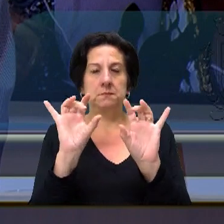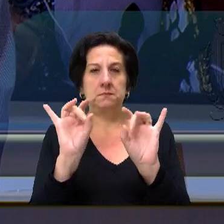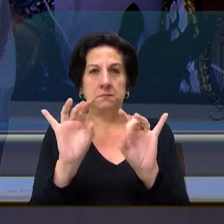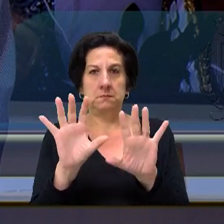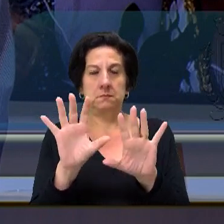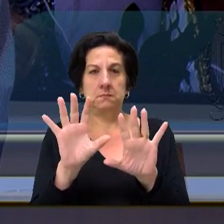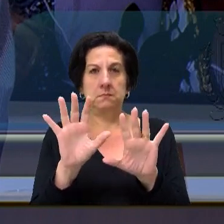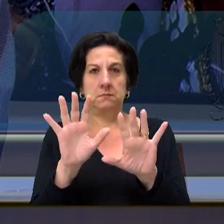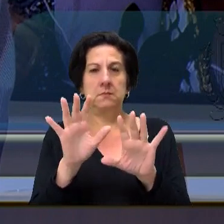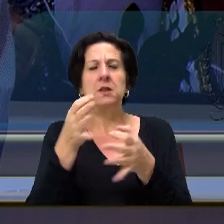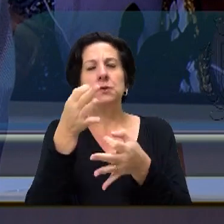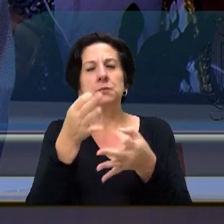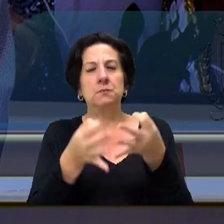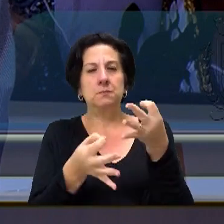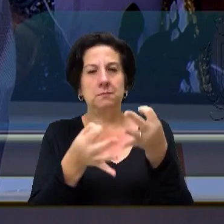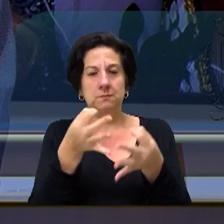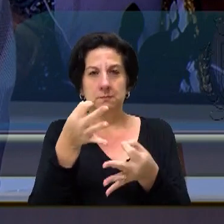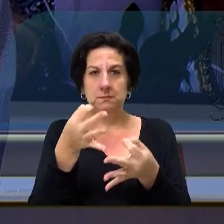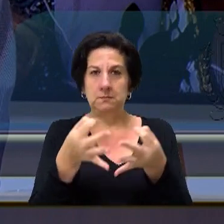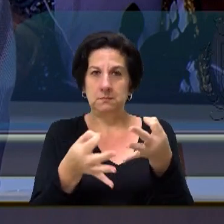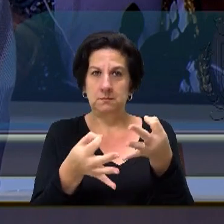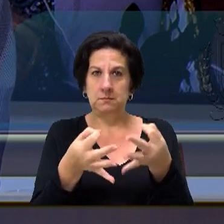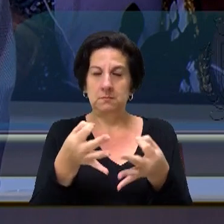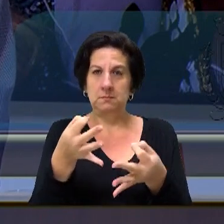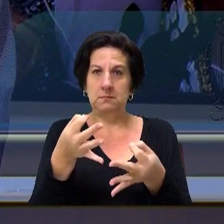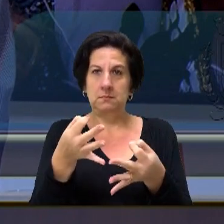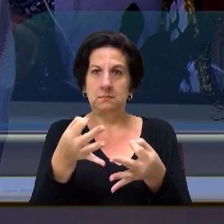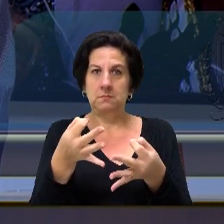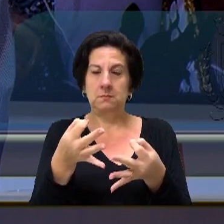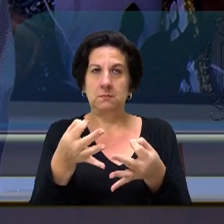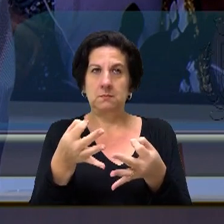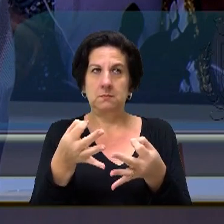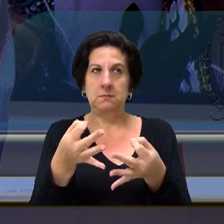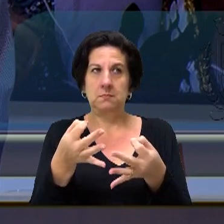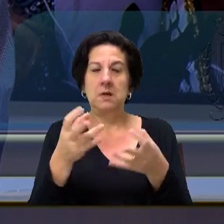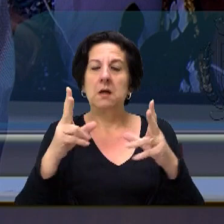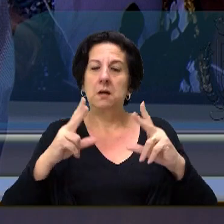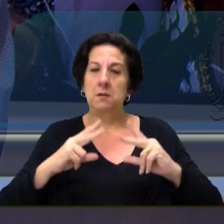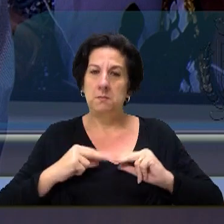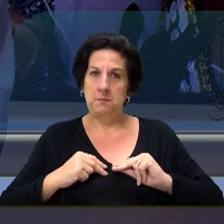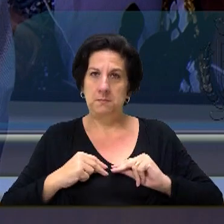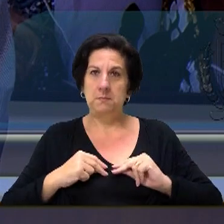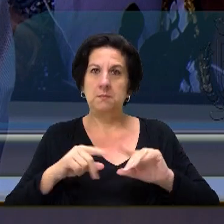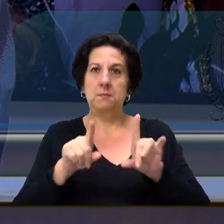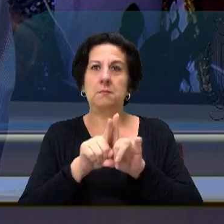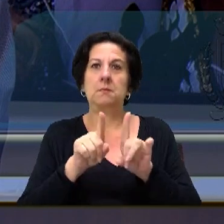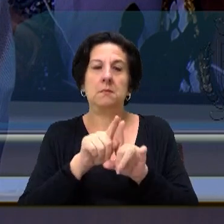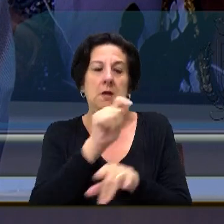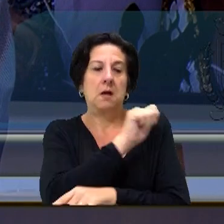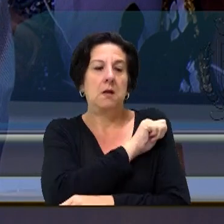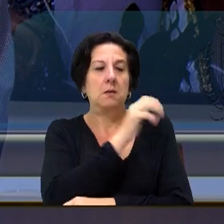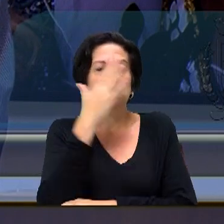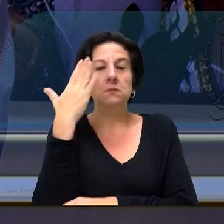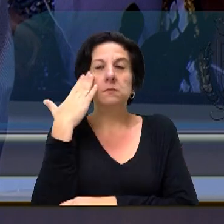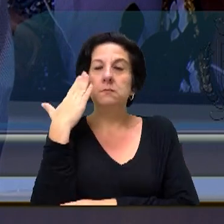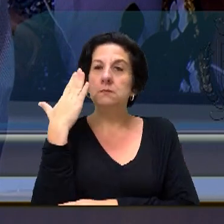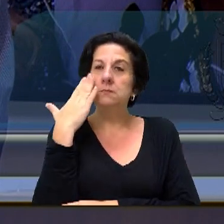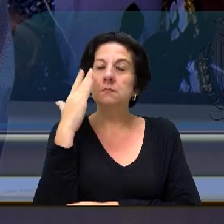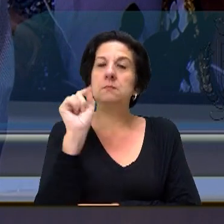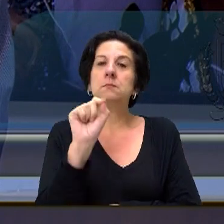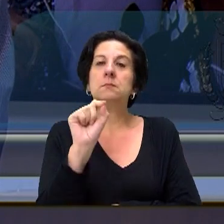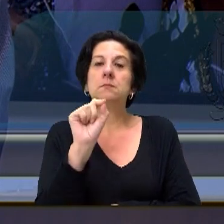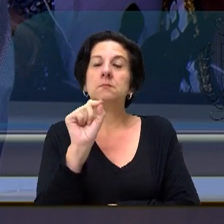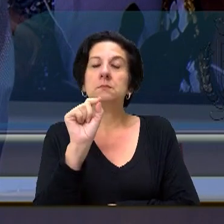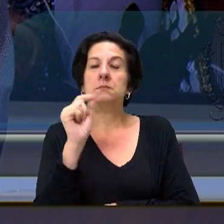que justo e merecido por esses alunos, que a gente sabe que